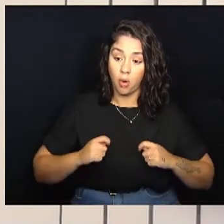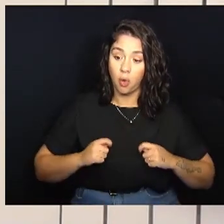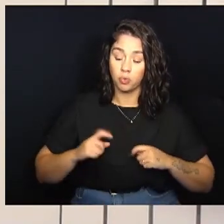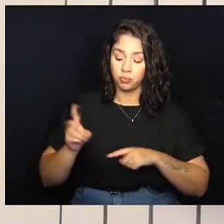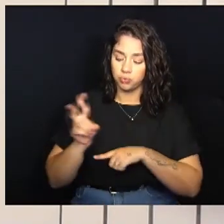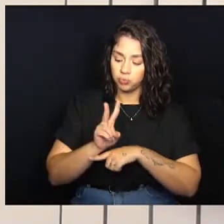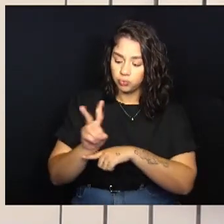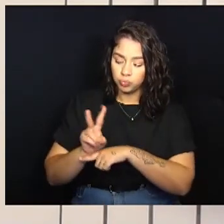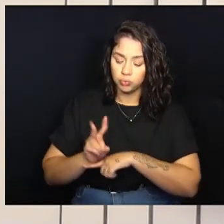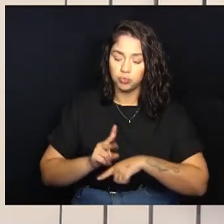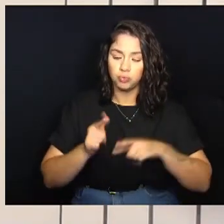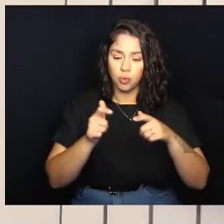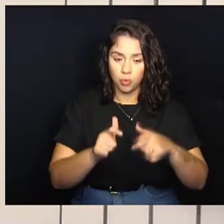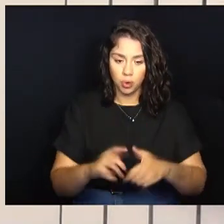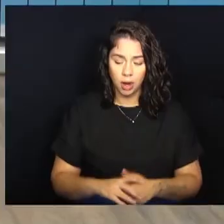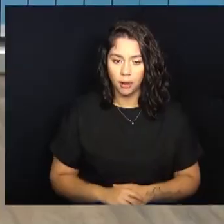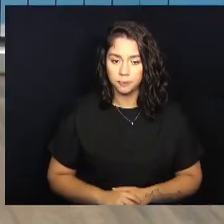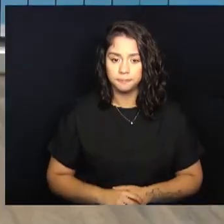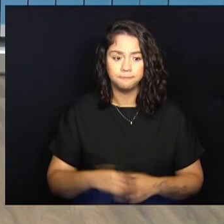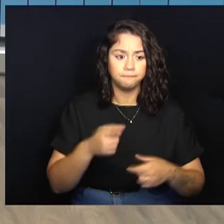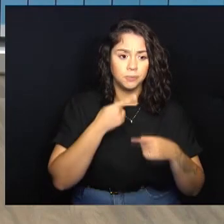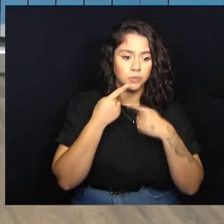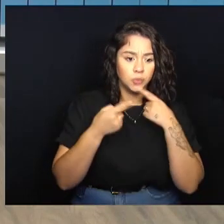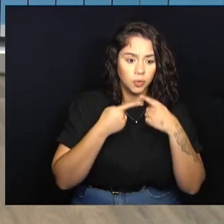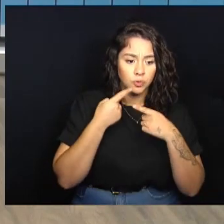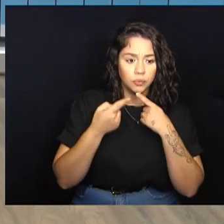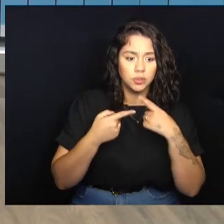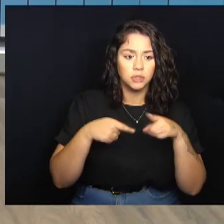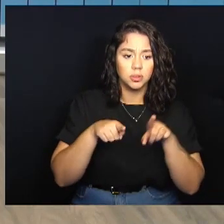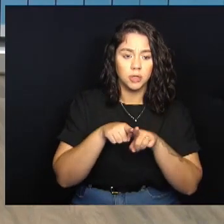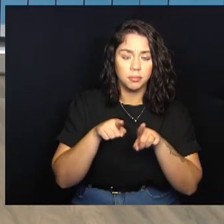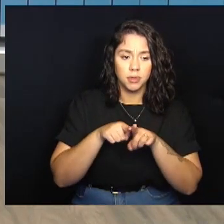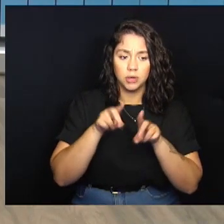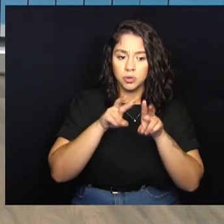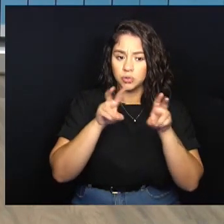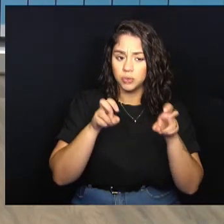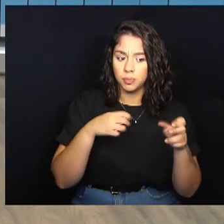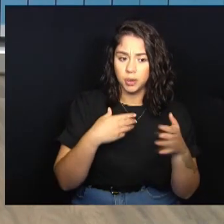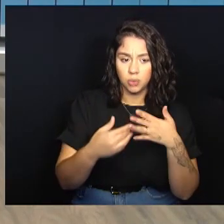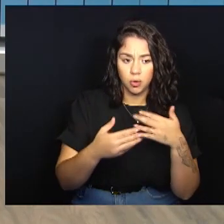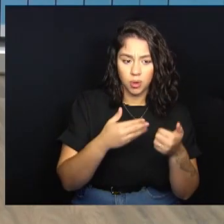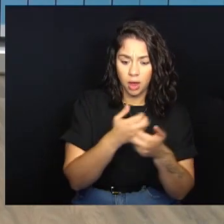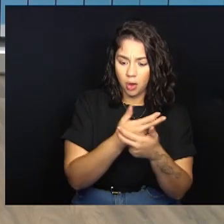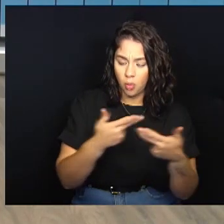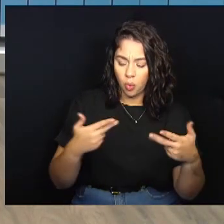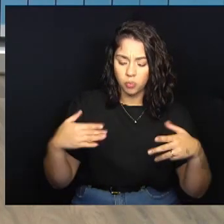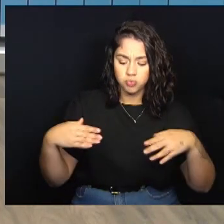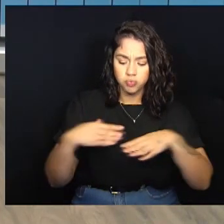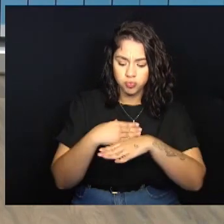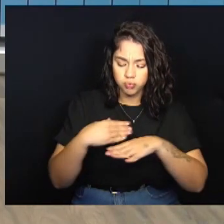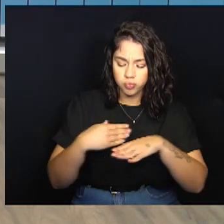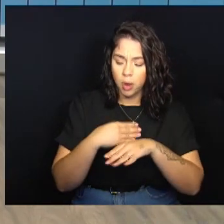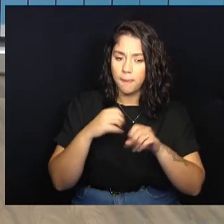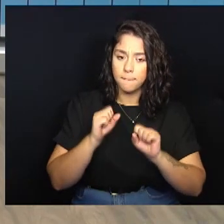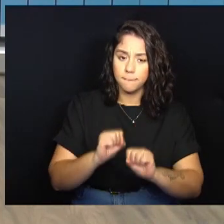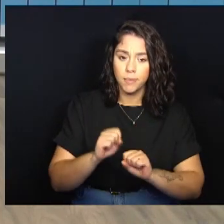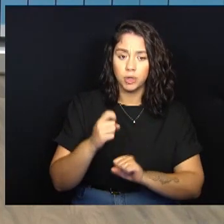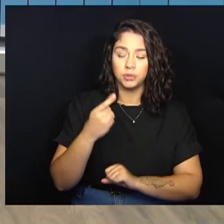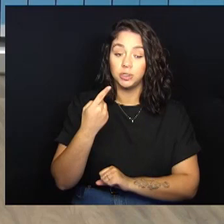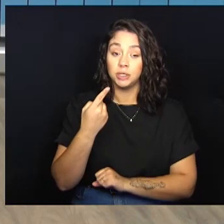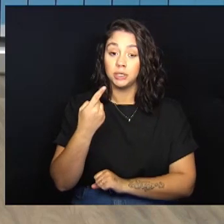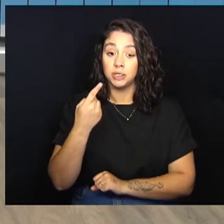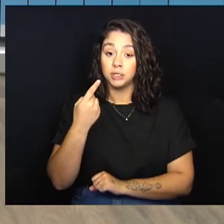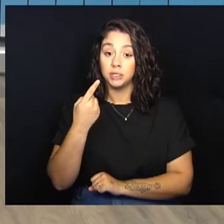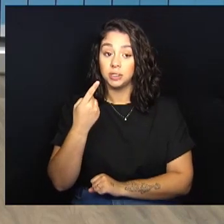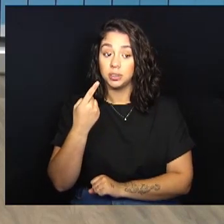no local. As dúvidas, inclusive, sobre qualquer trecho, você pode usar o 118, que é o